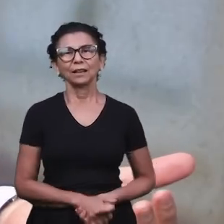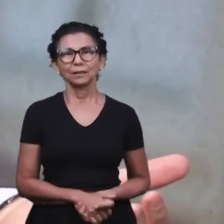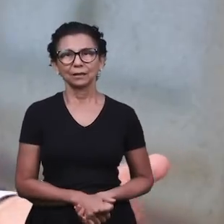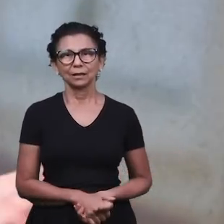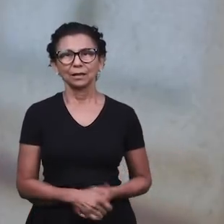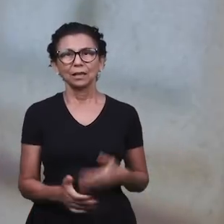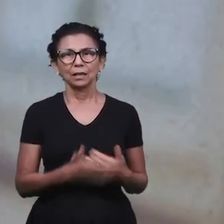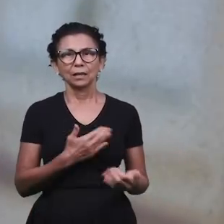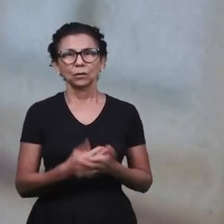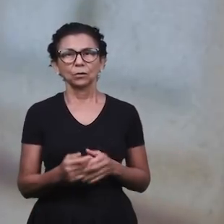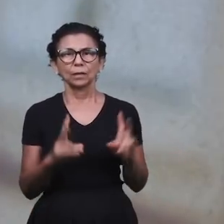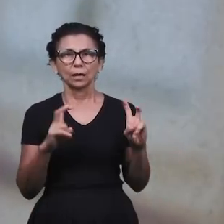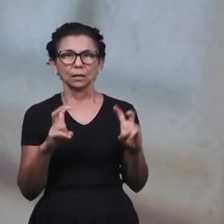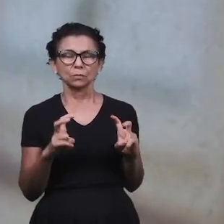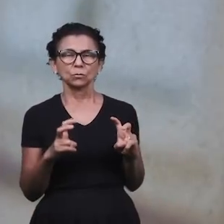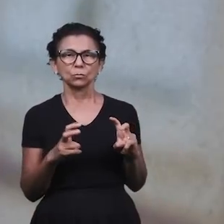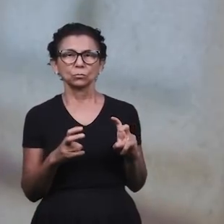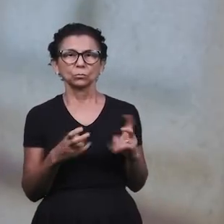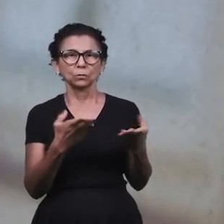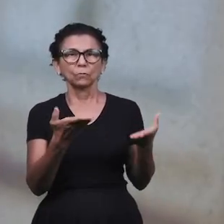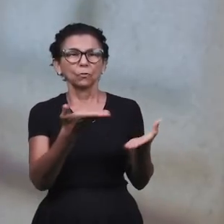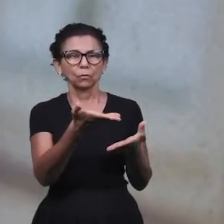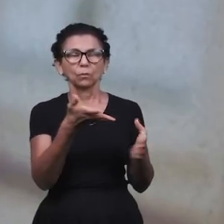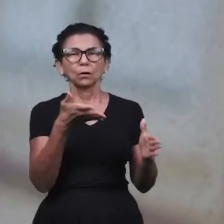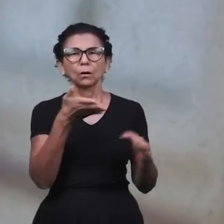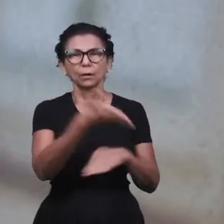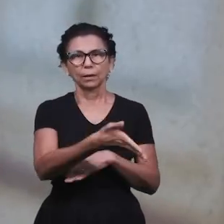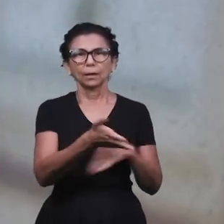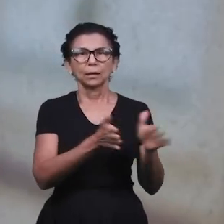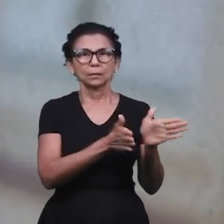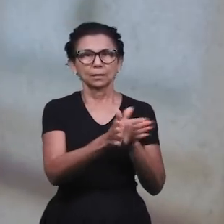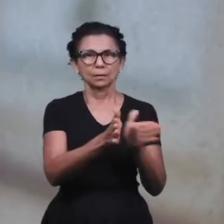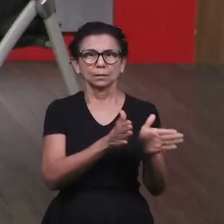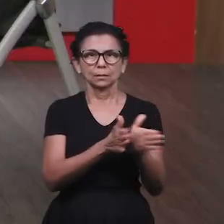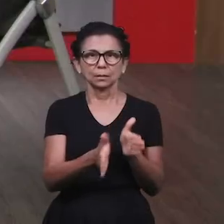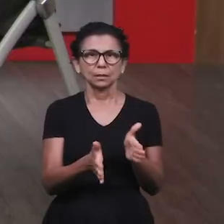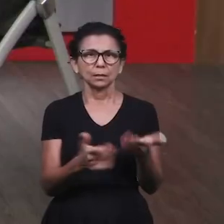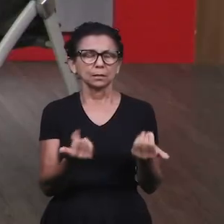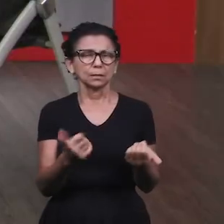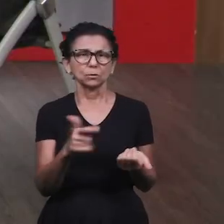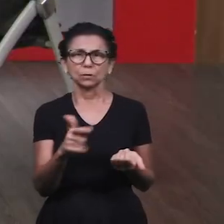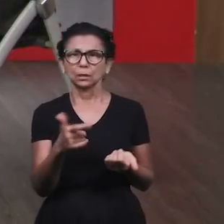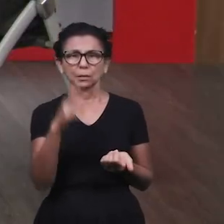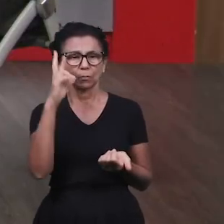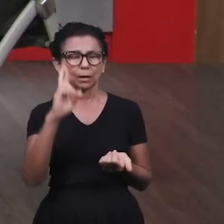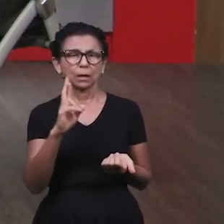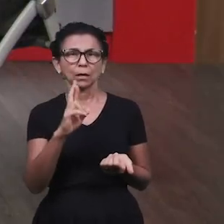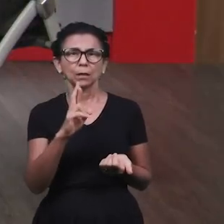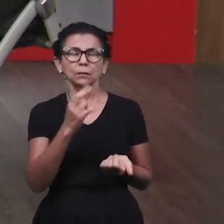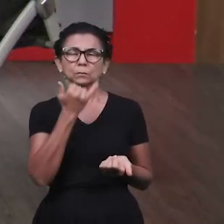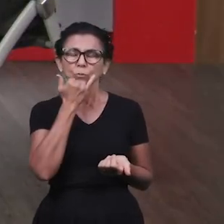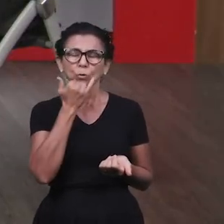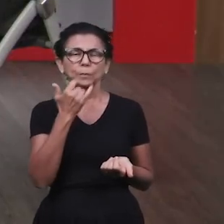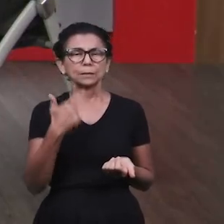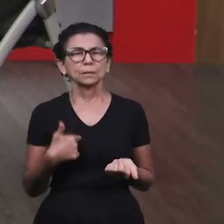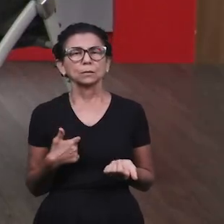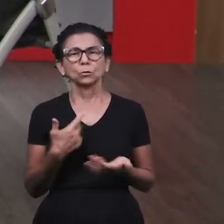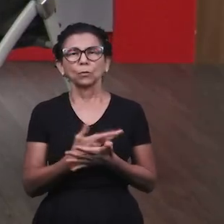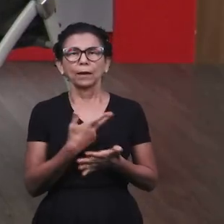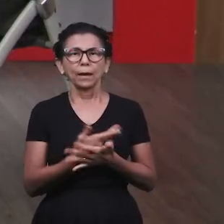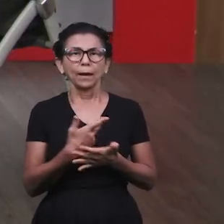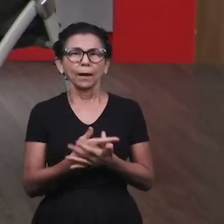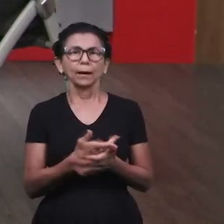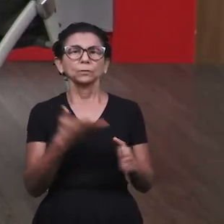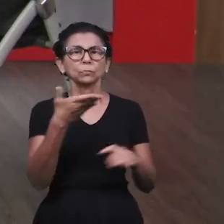qualquer assunto, até mesmo sem razão, para a apreciação da justiça. E até para se evitar, né, doutor